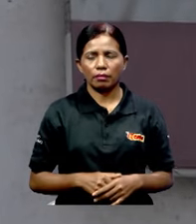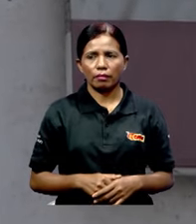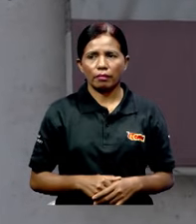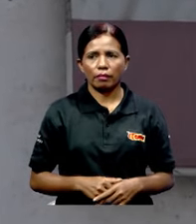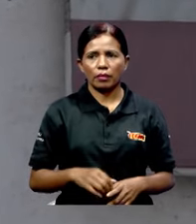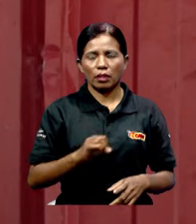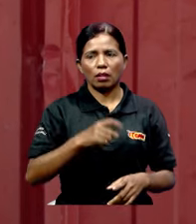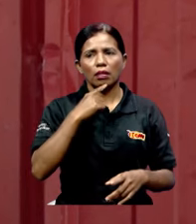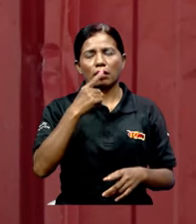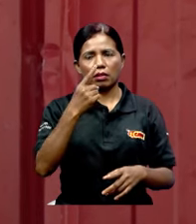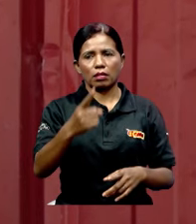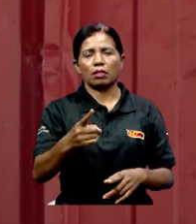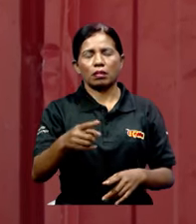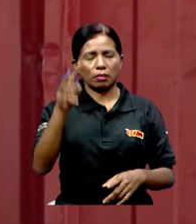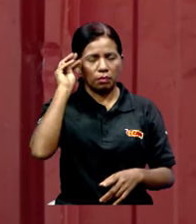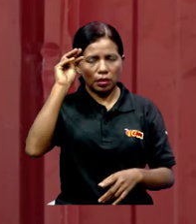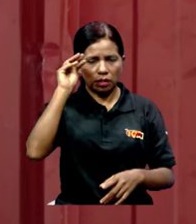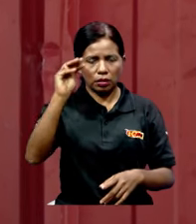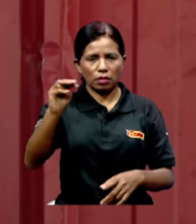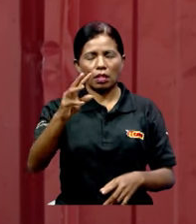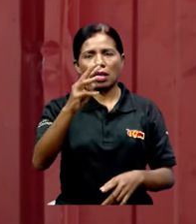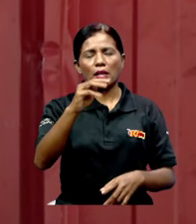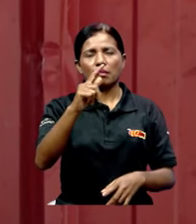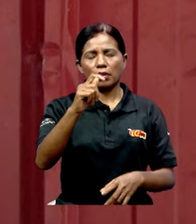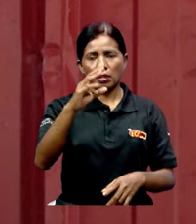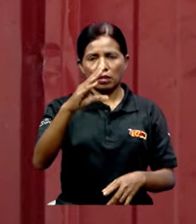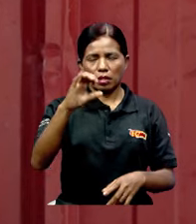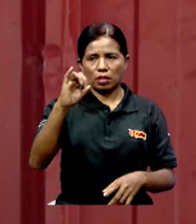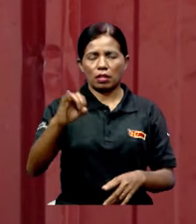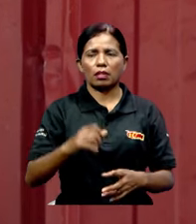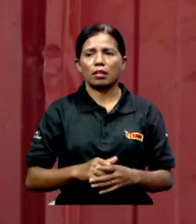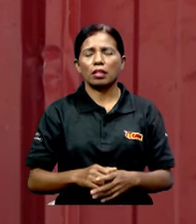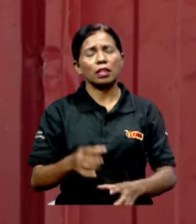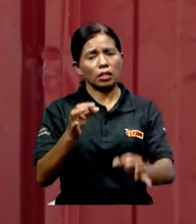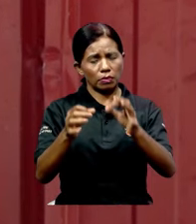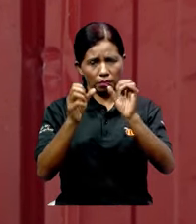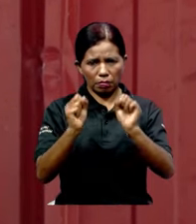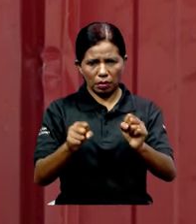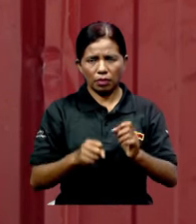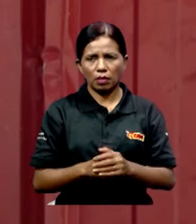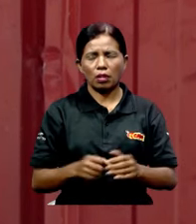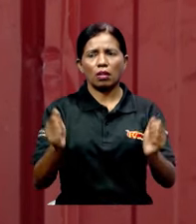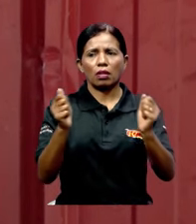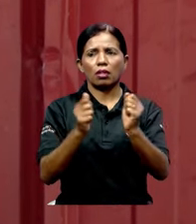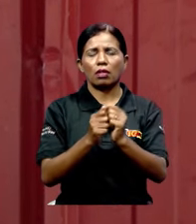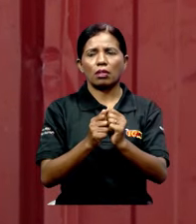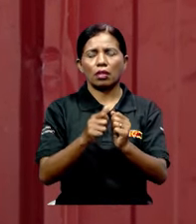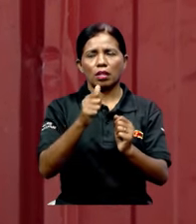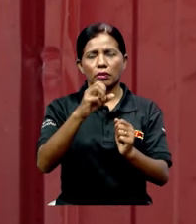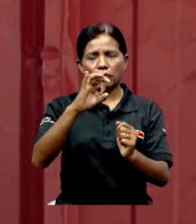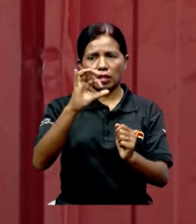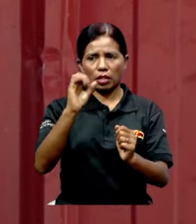hau recomenda mos ba iha Ministério Comércio e Industri se bele karik homos a feisa se bele